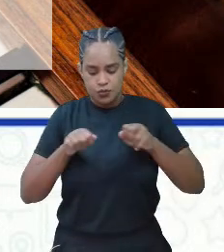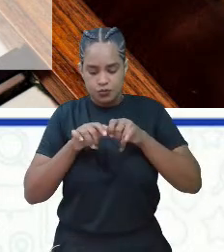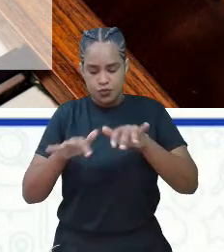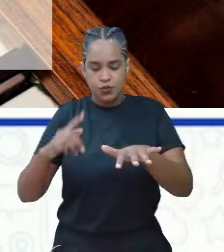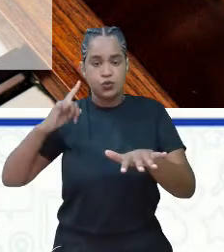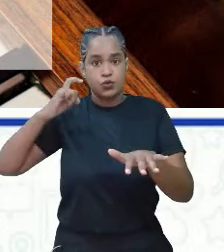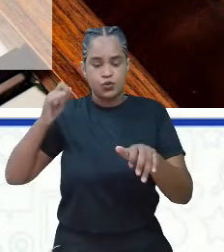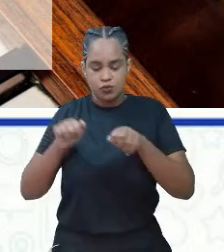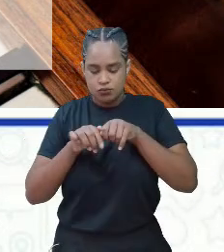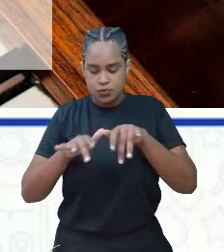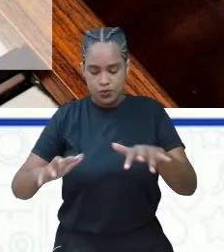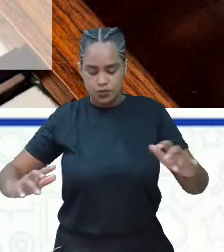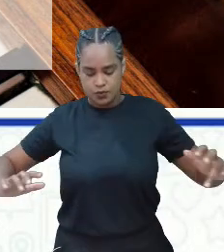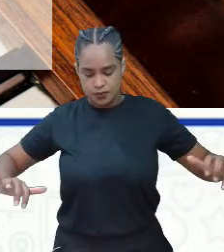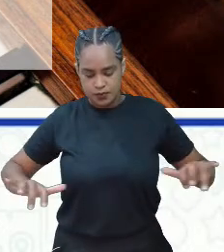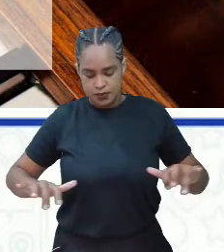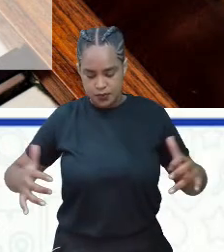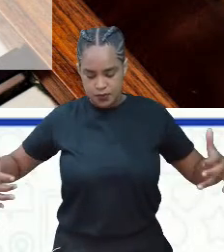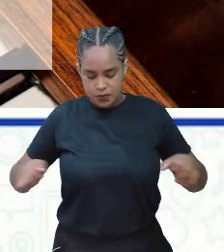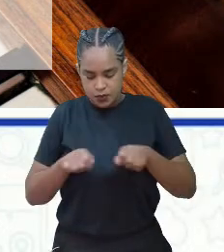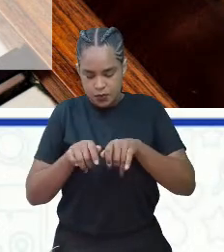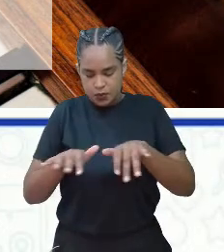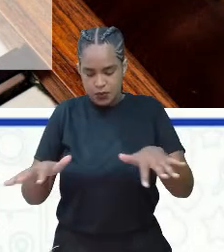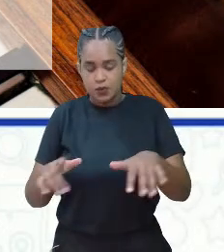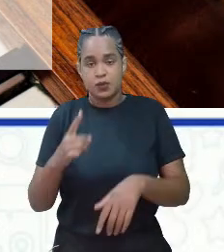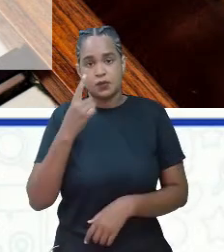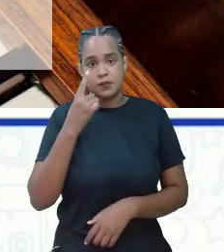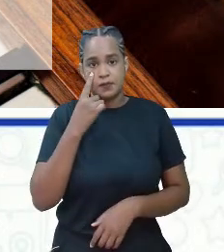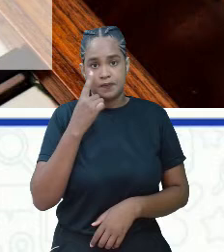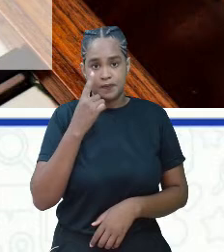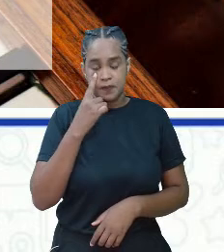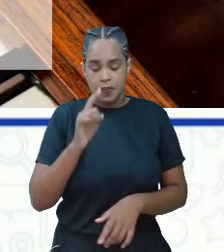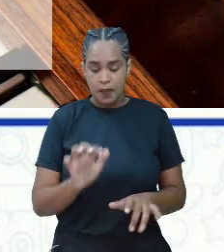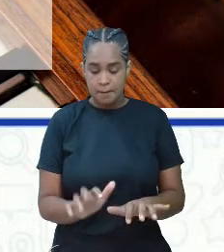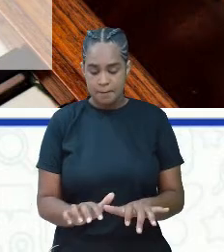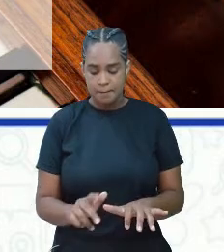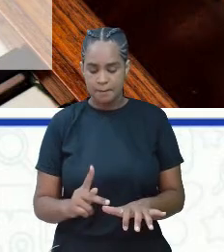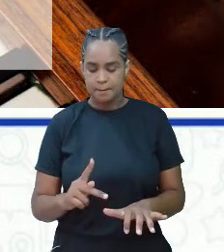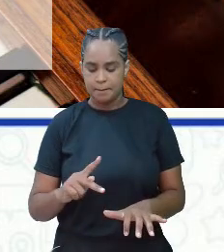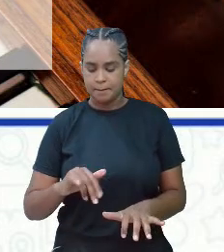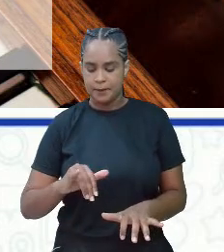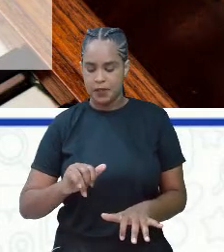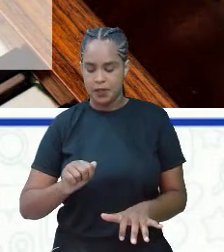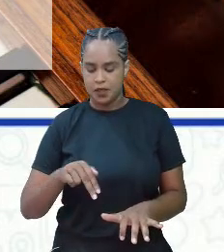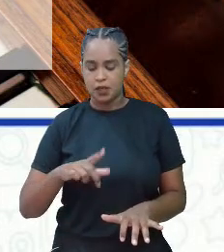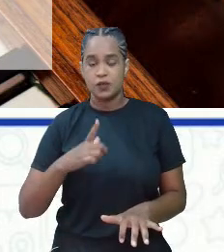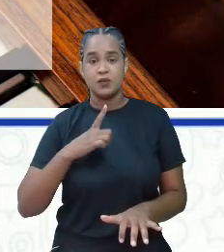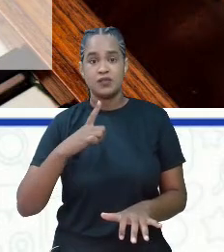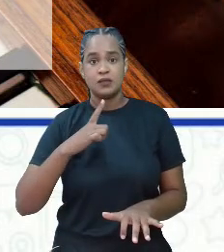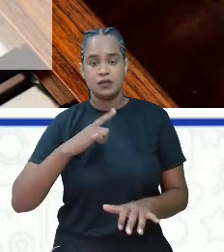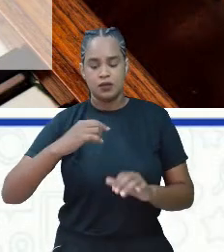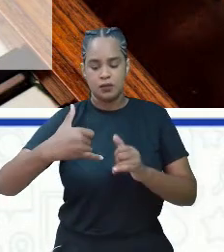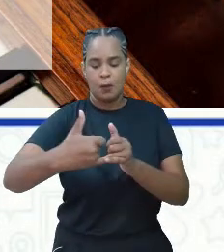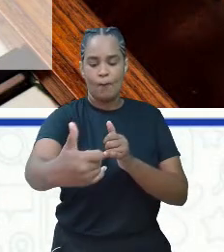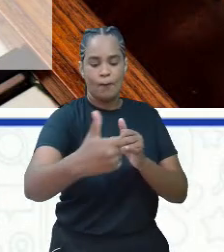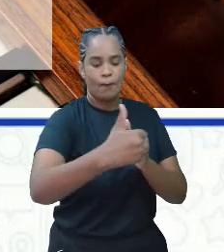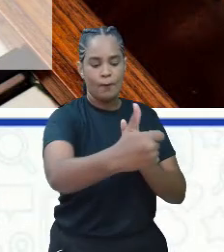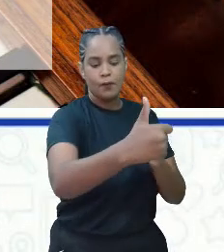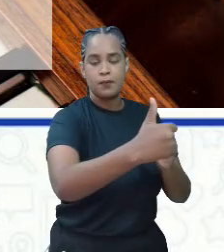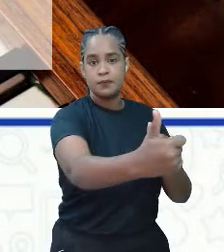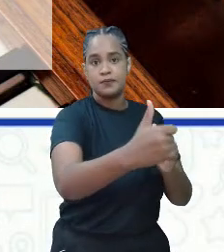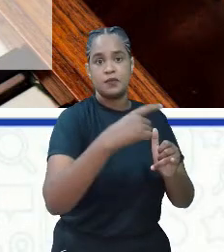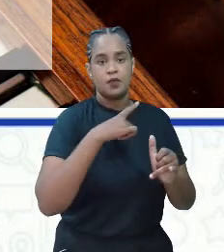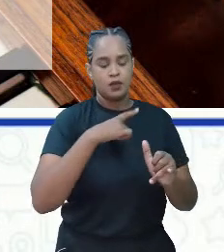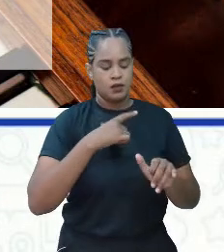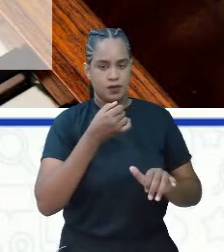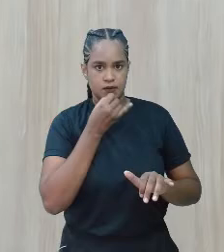e o toque nas teclas. O piano tem cordas que são tocadas por um martelo, né?